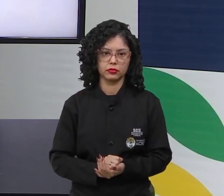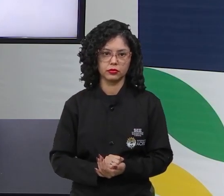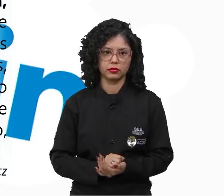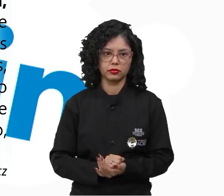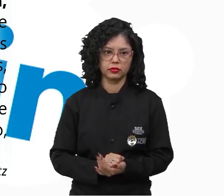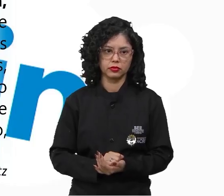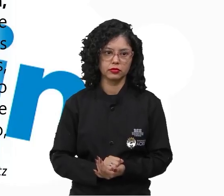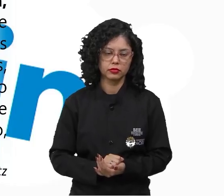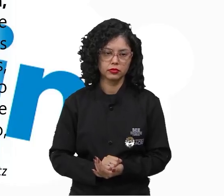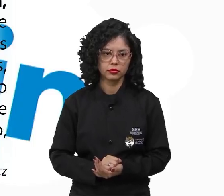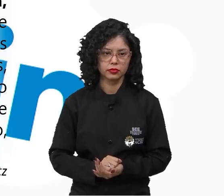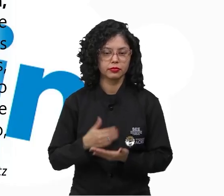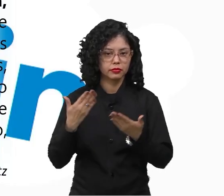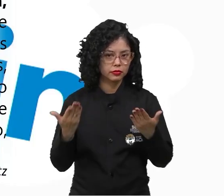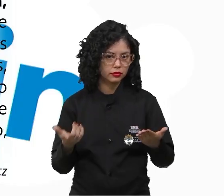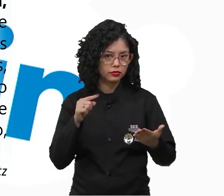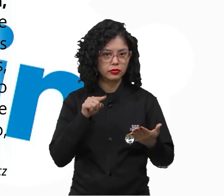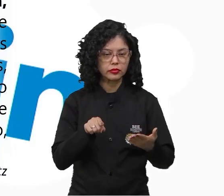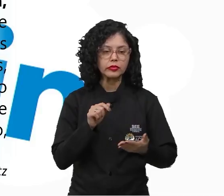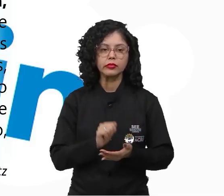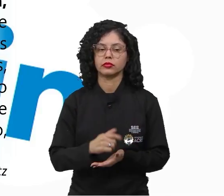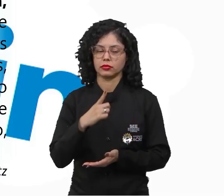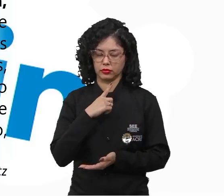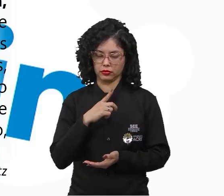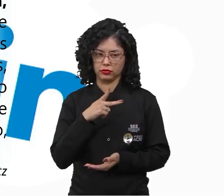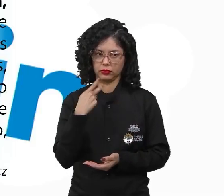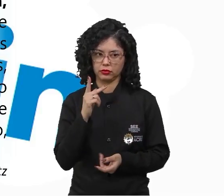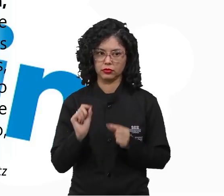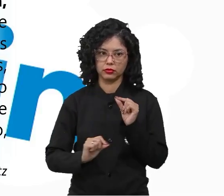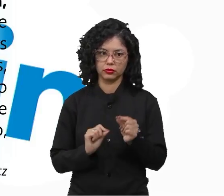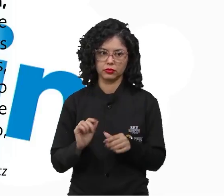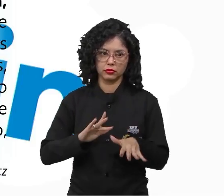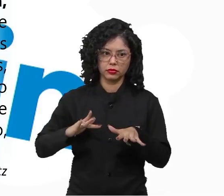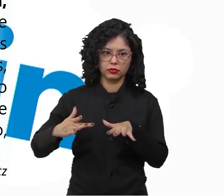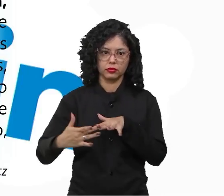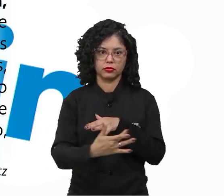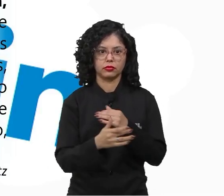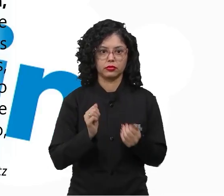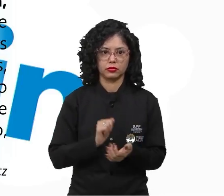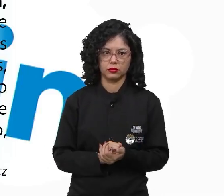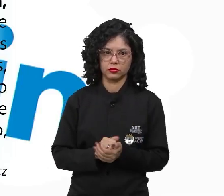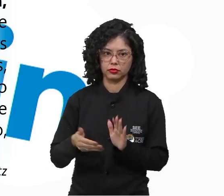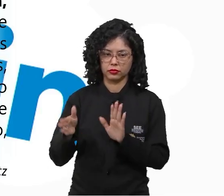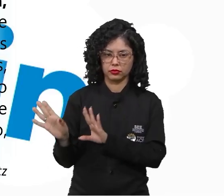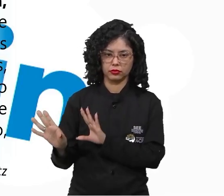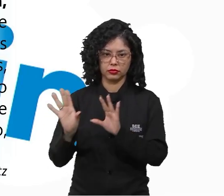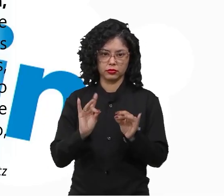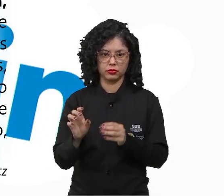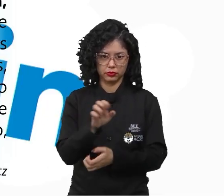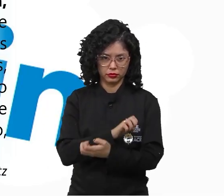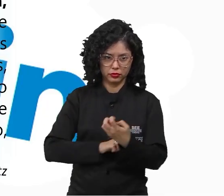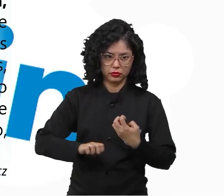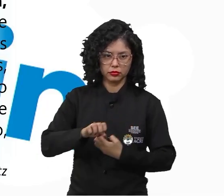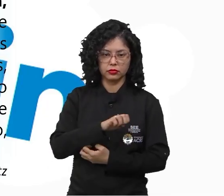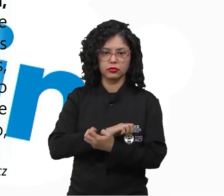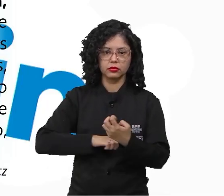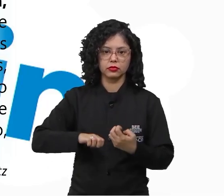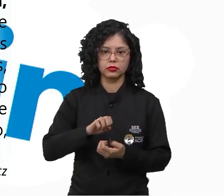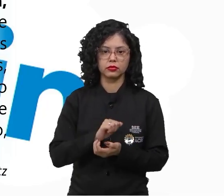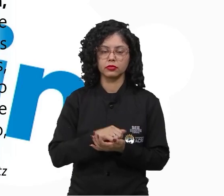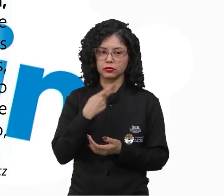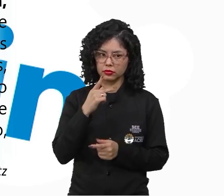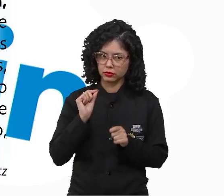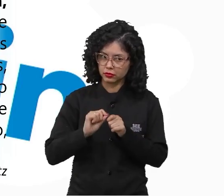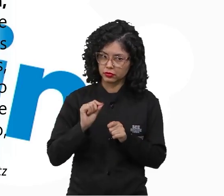efetivado. E aí, pessoal, a gente vai falar aqui que as redes sociais, elas trazem essa revolução no modo de